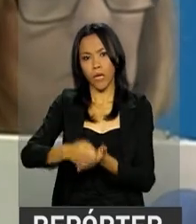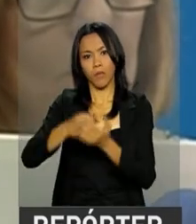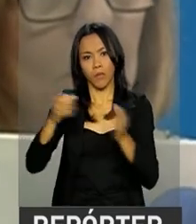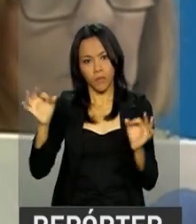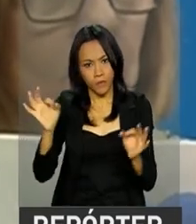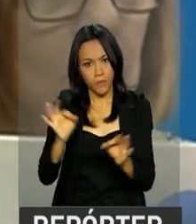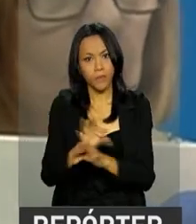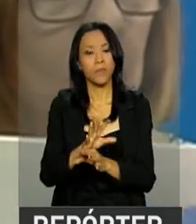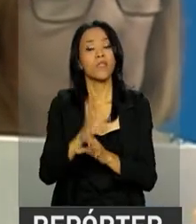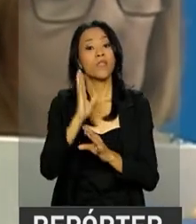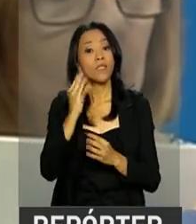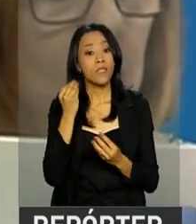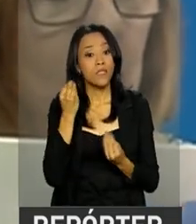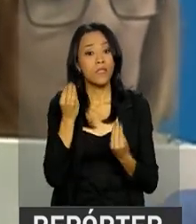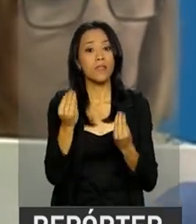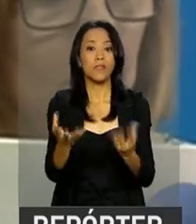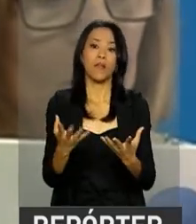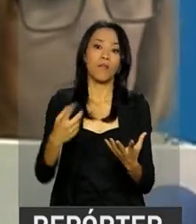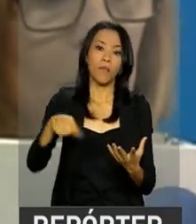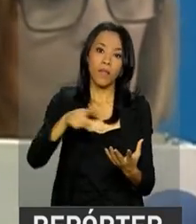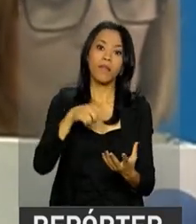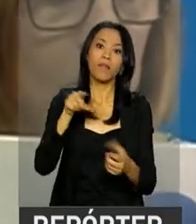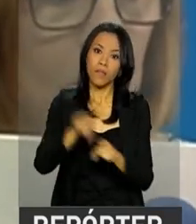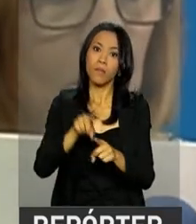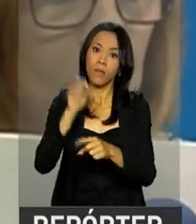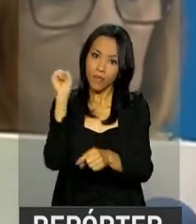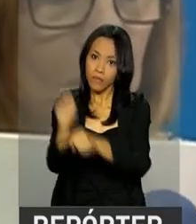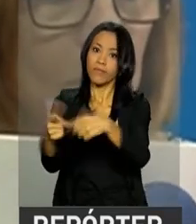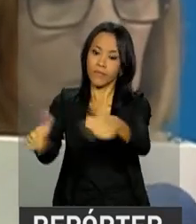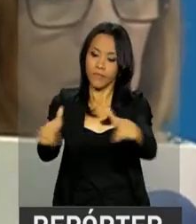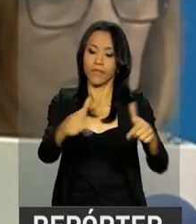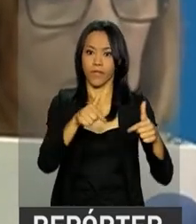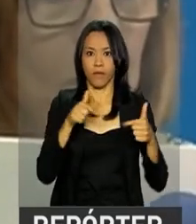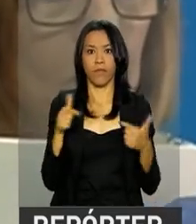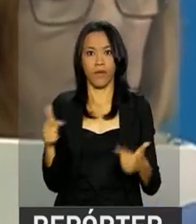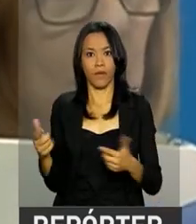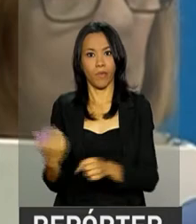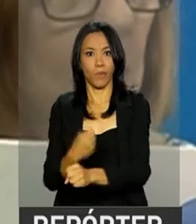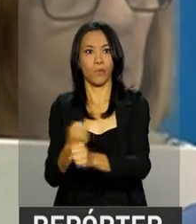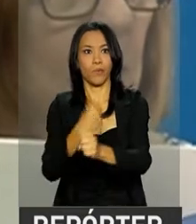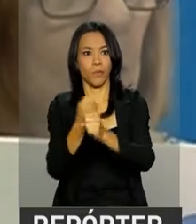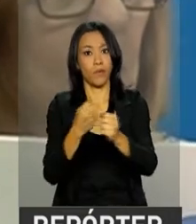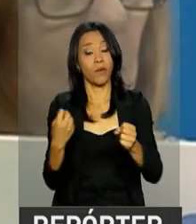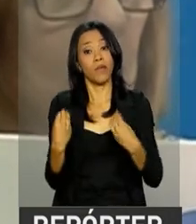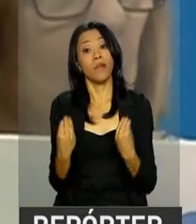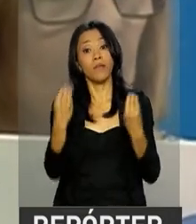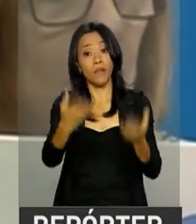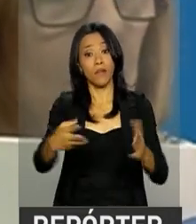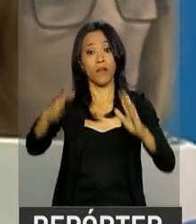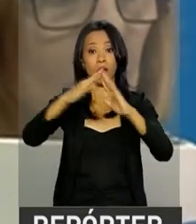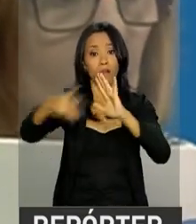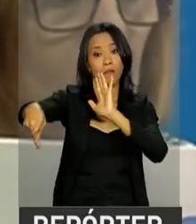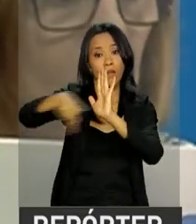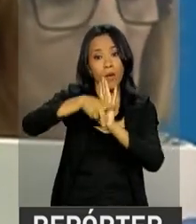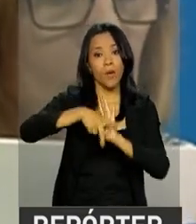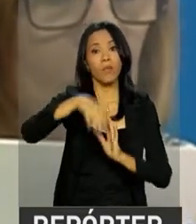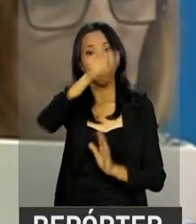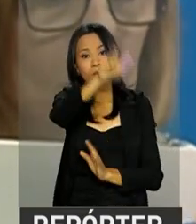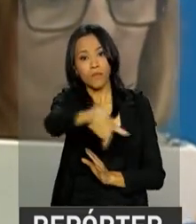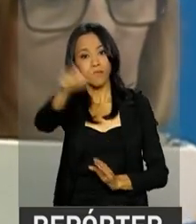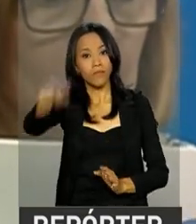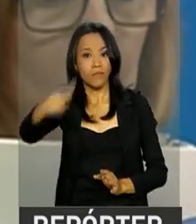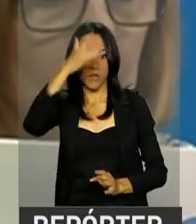segurança àqueles que constrói para gerar emprego entregar o que é o mais importante a casa própria aos brasileiros que só podem ter acesso